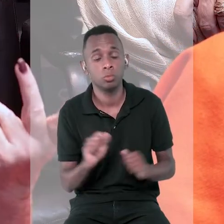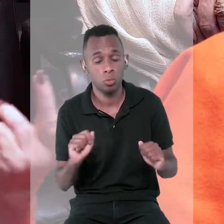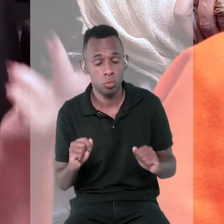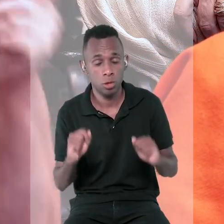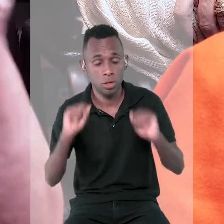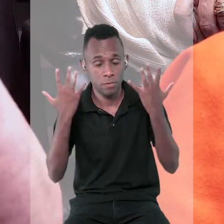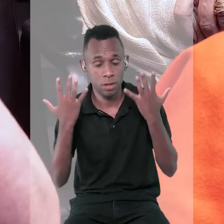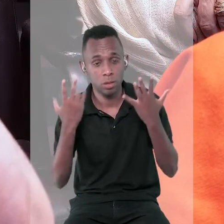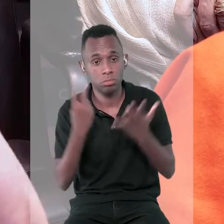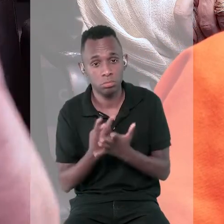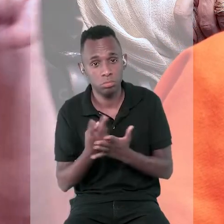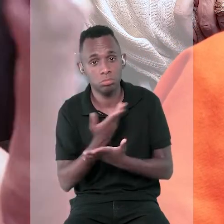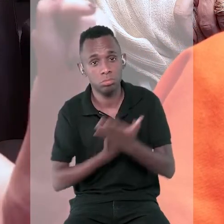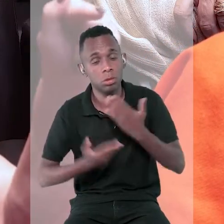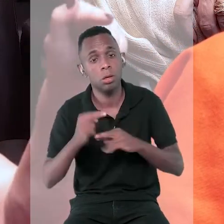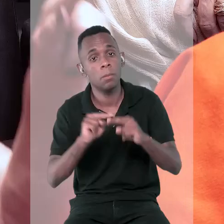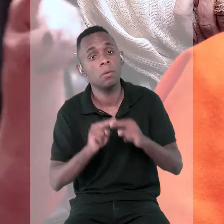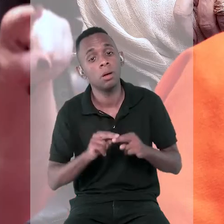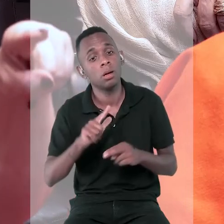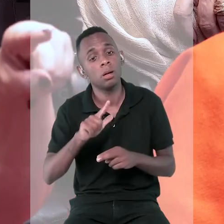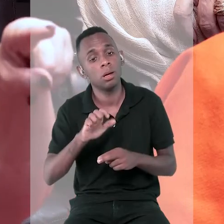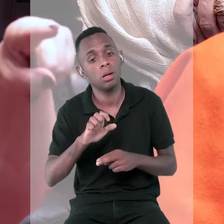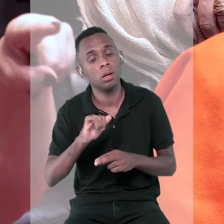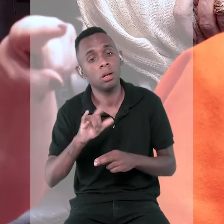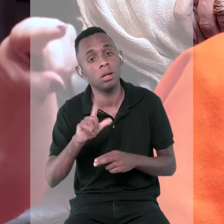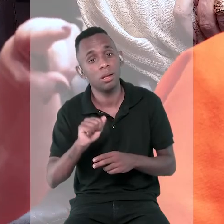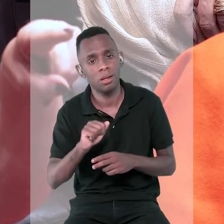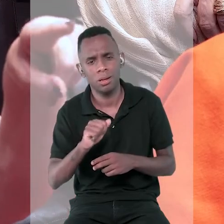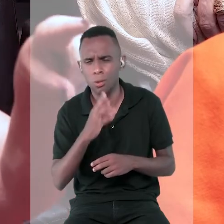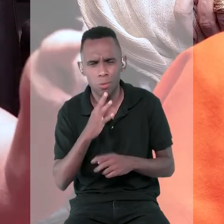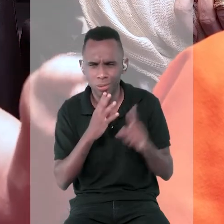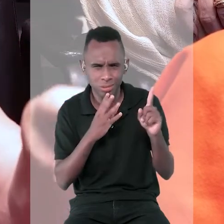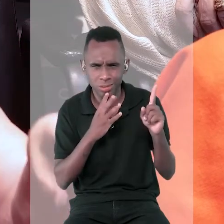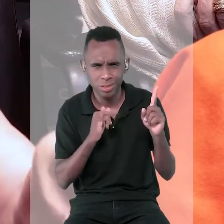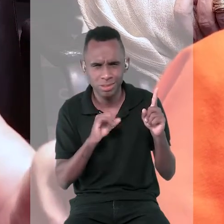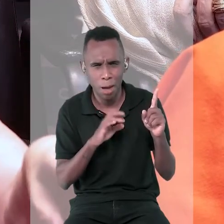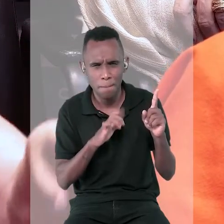evento por causa da Leila. Eu não conhecia Isabelle.